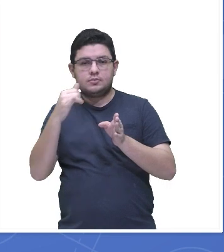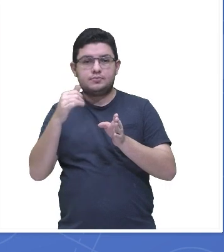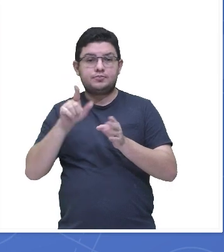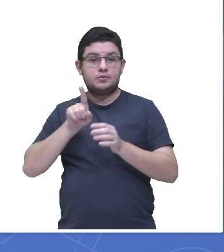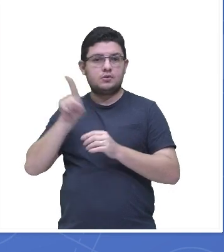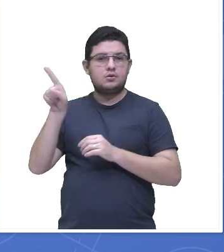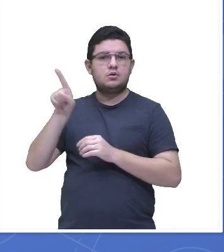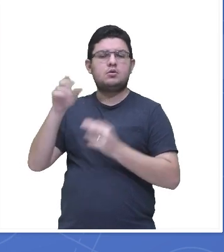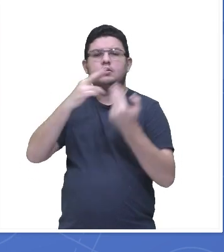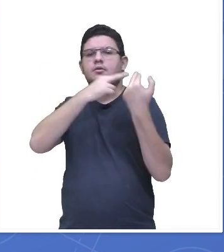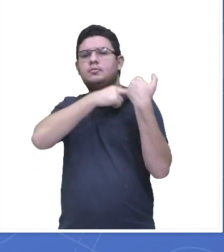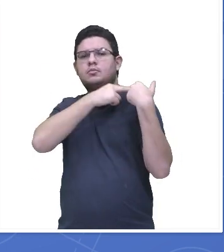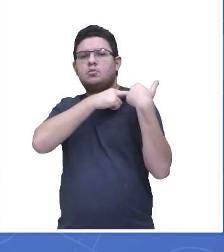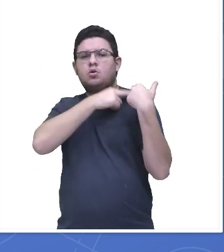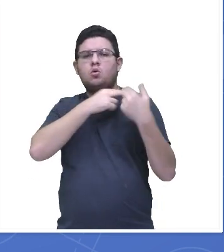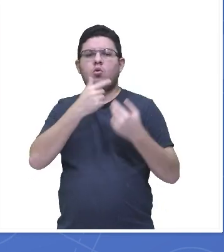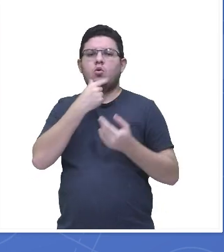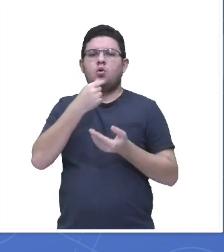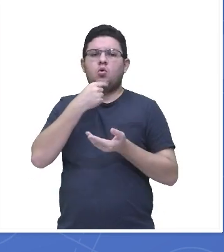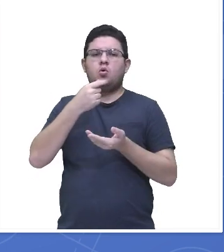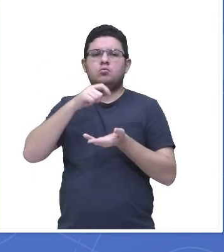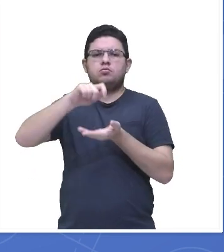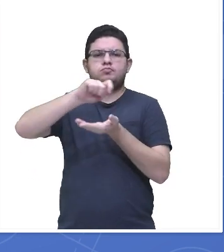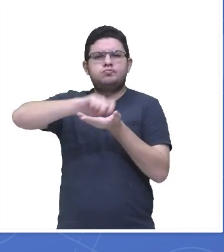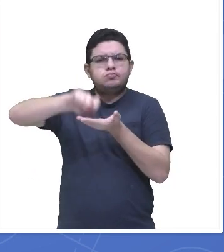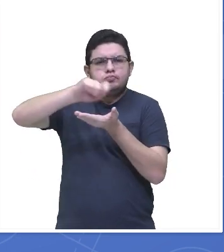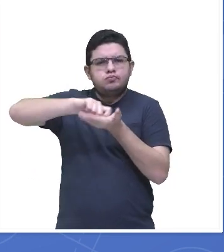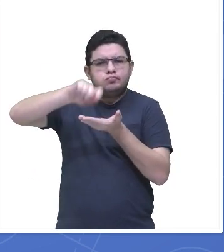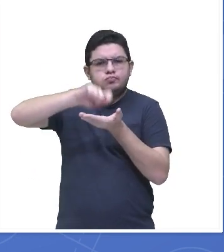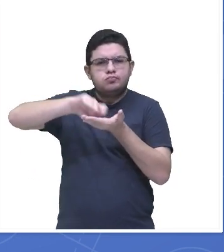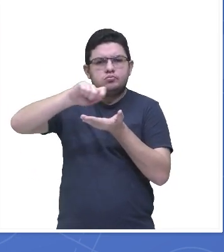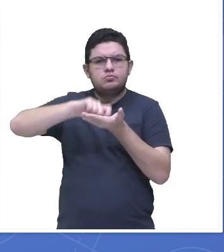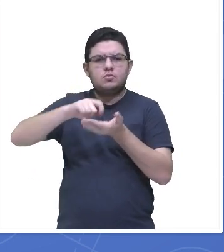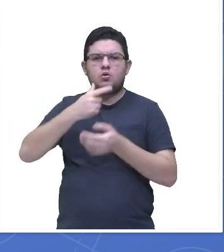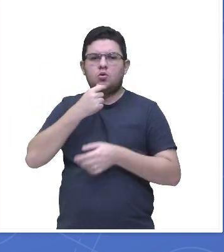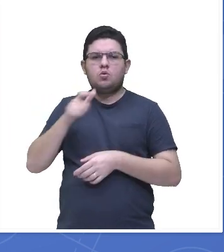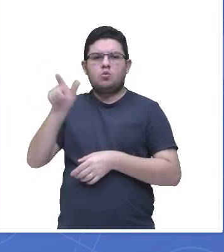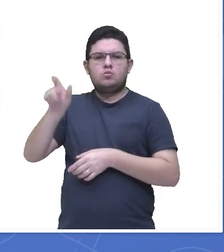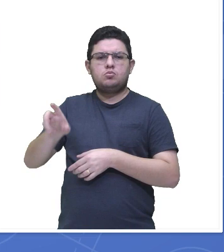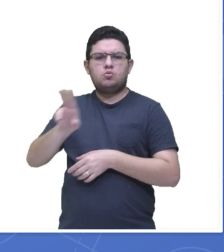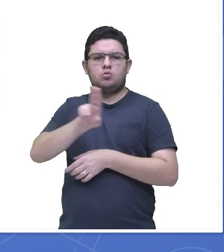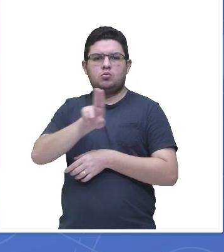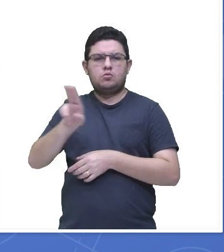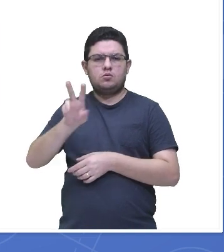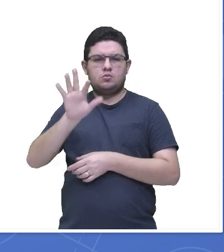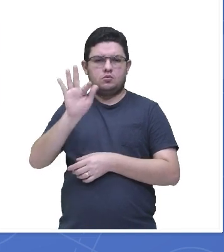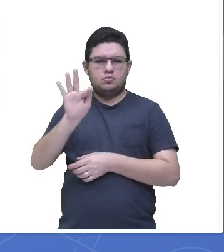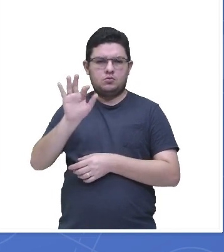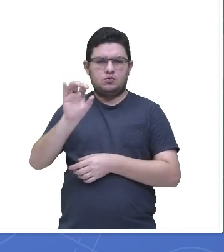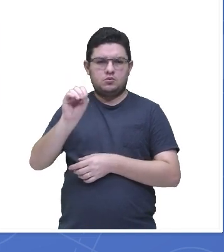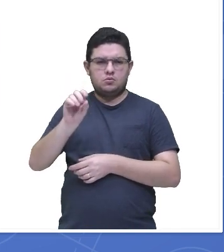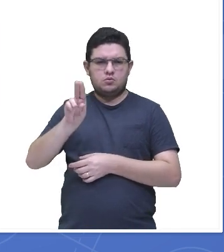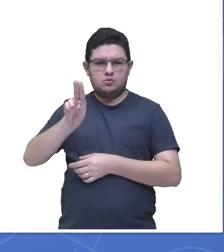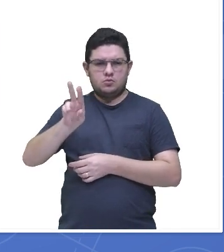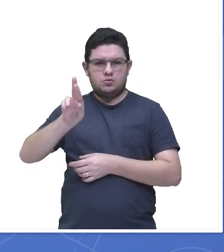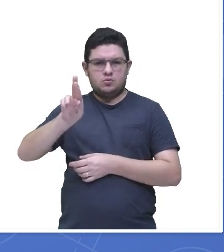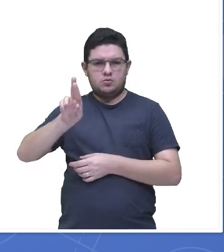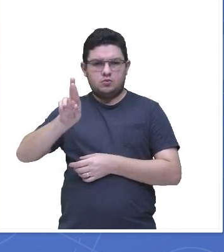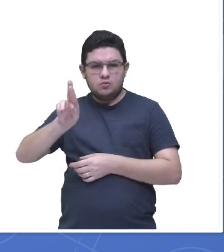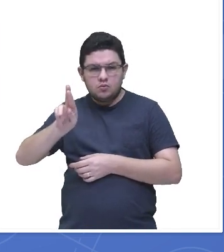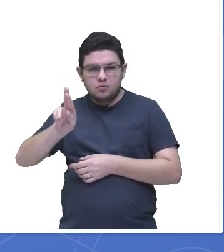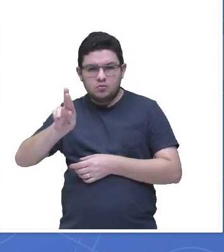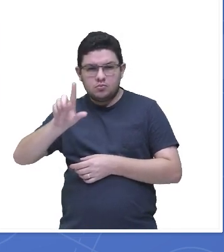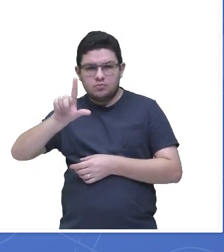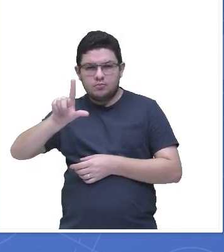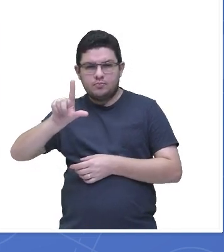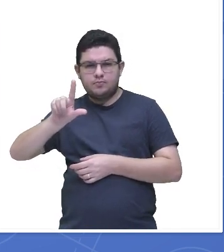matemático Fourier, que determinou essa expressão através de experiências, né, de experimentos práticos, né,